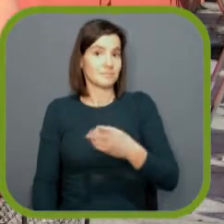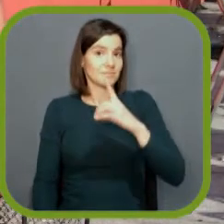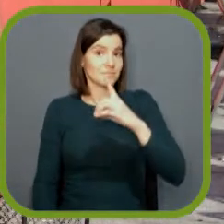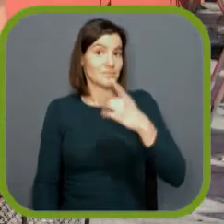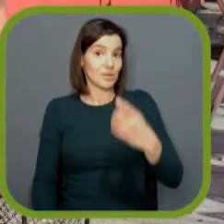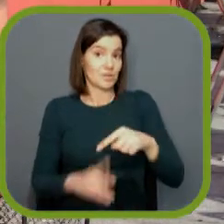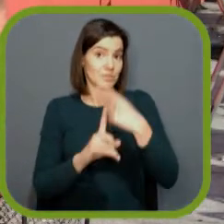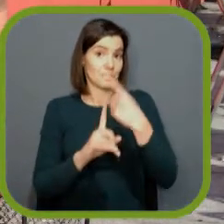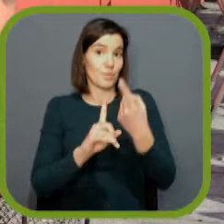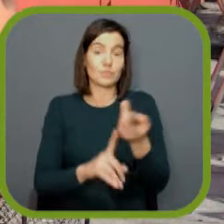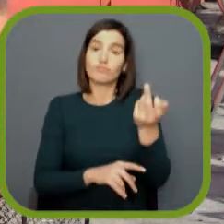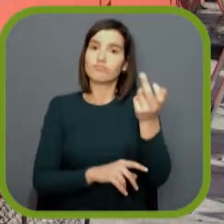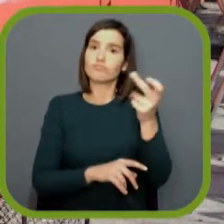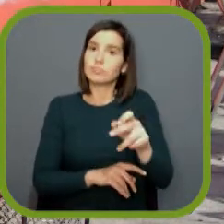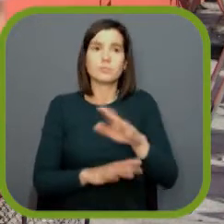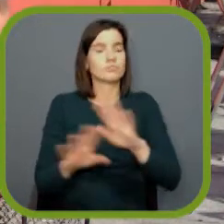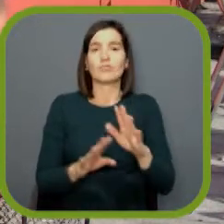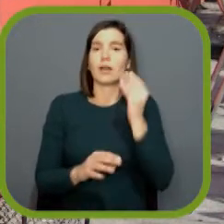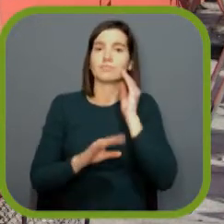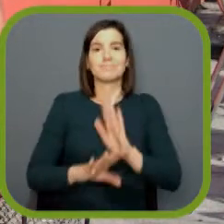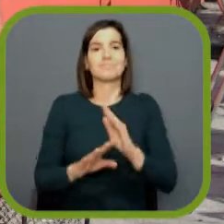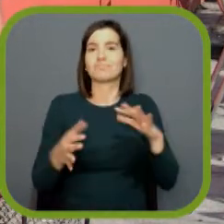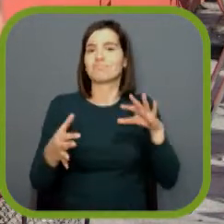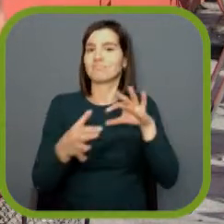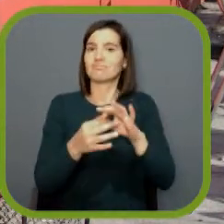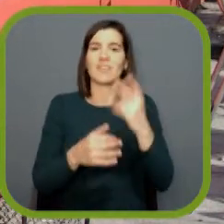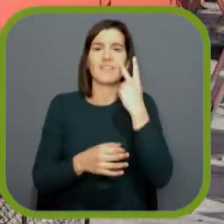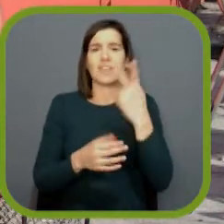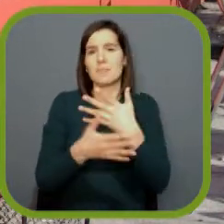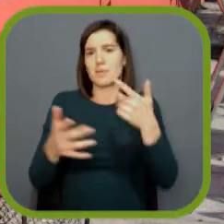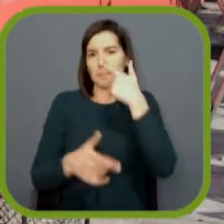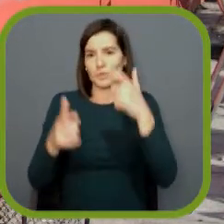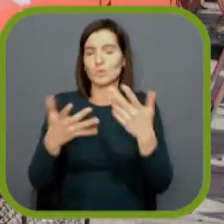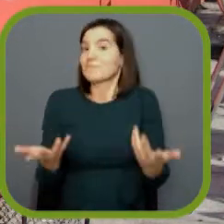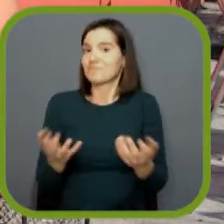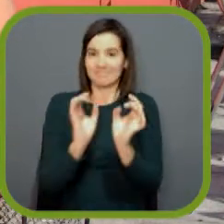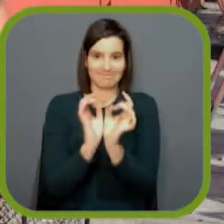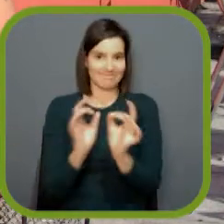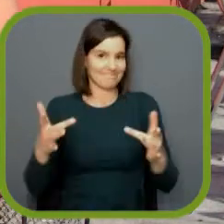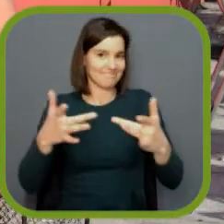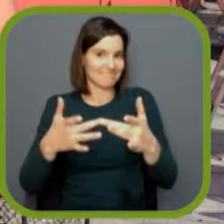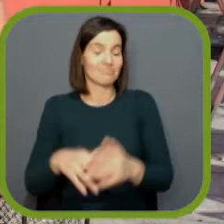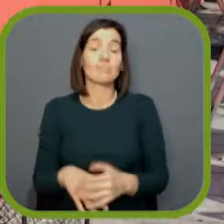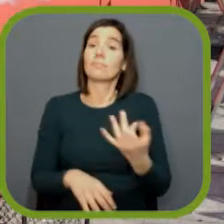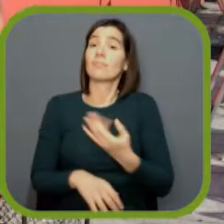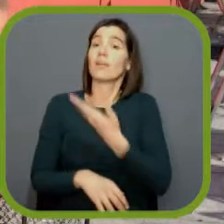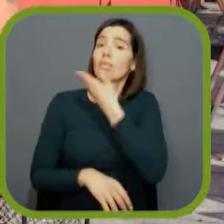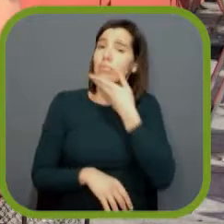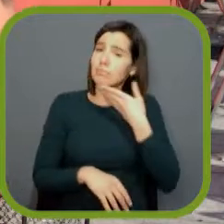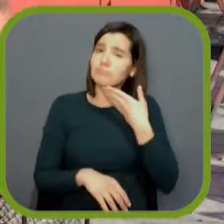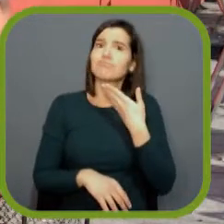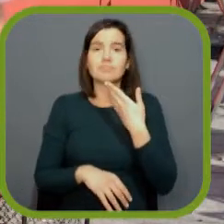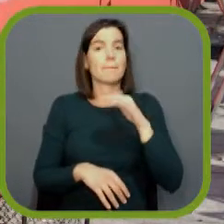Em 1969 surgiu algo que passou a fazer parte do dia-a-dia da maior parte da população, a internet. Apesar das